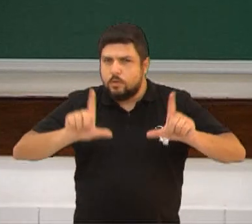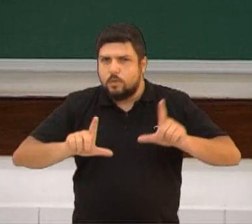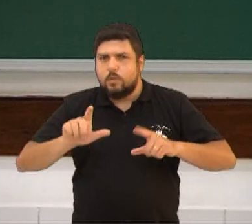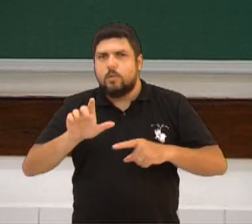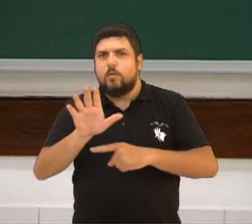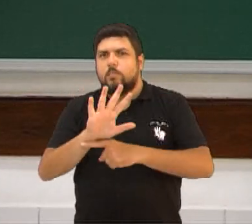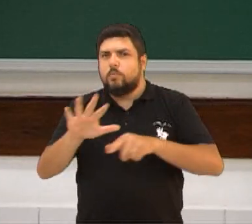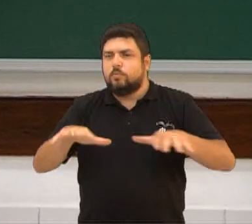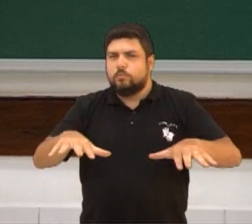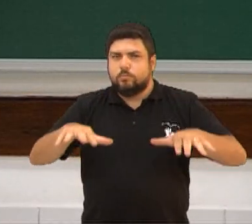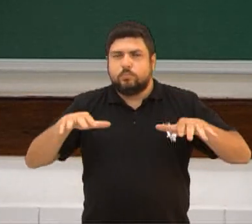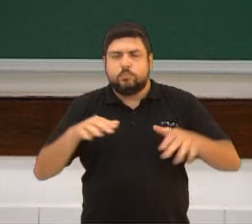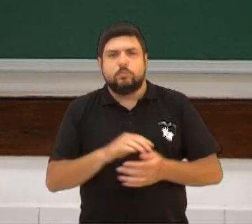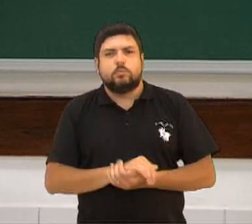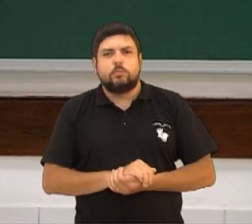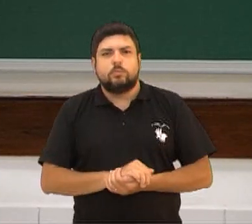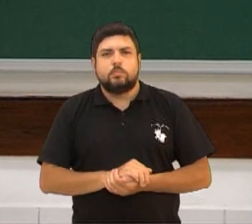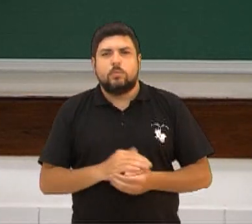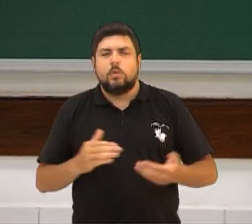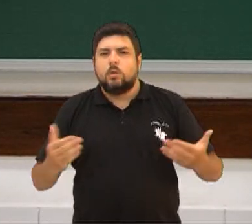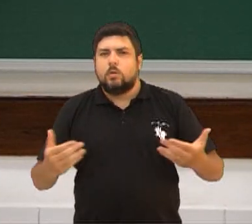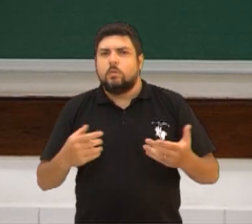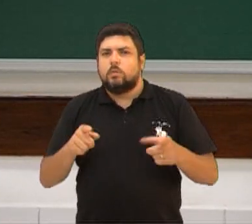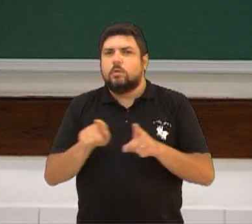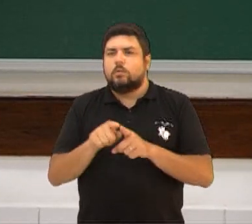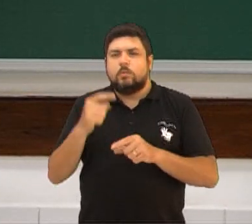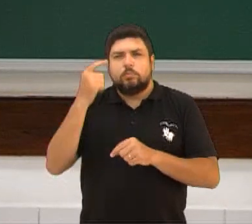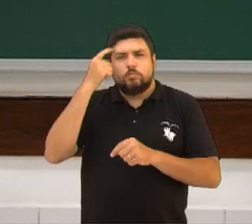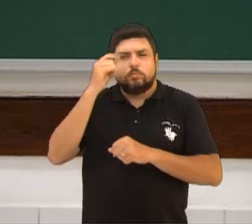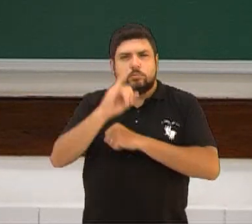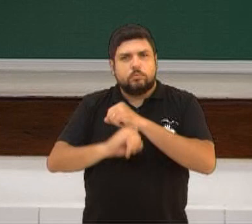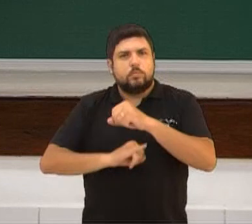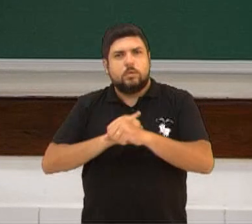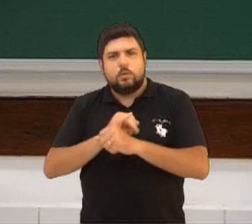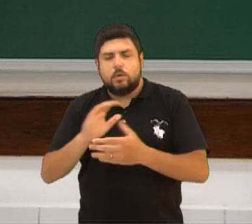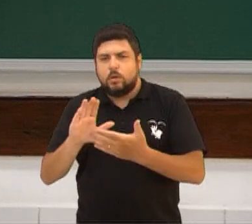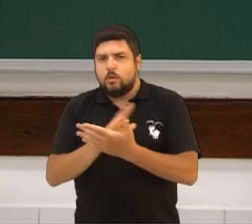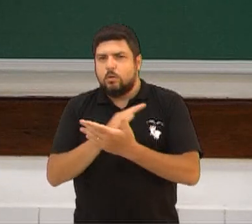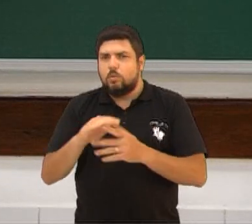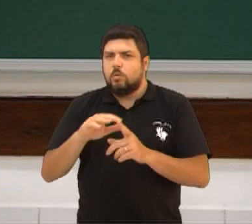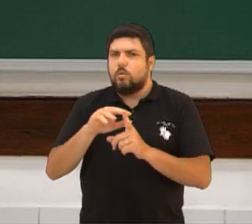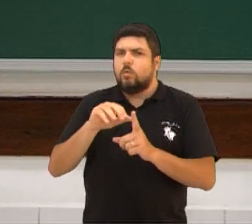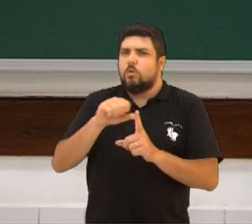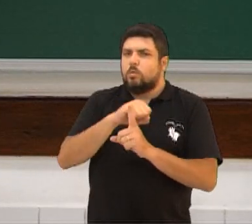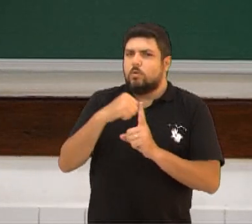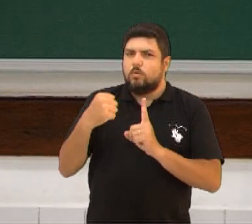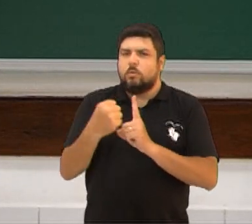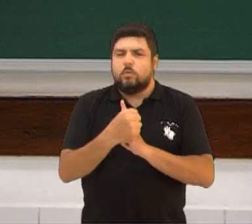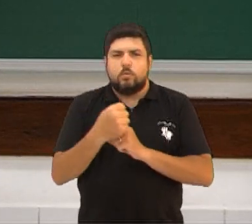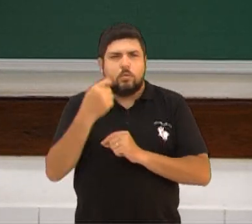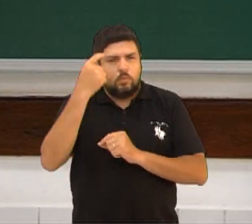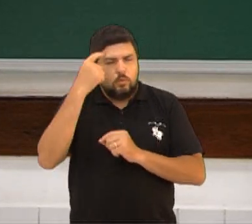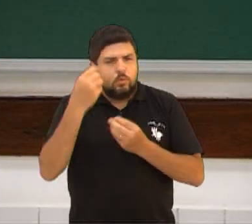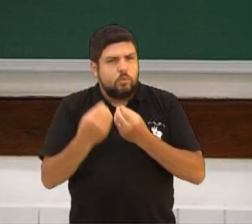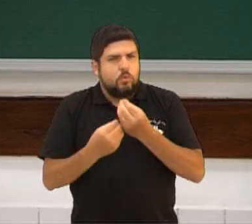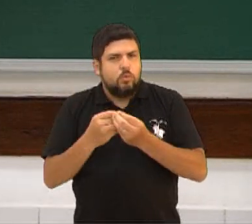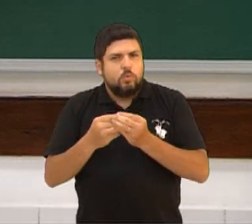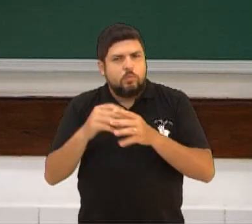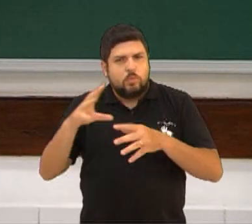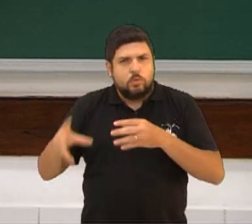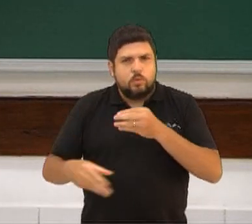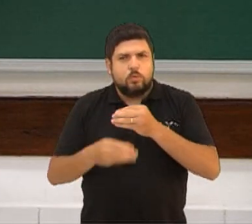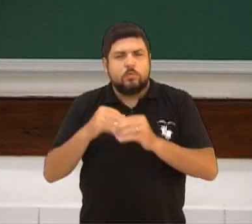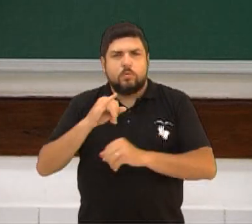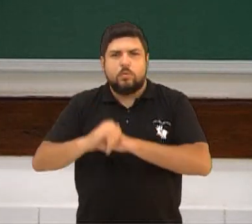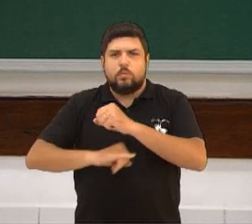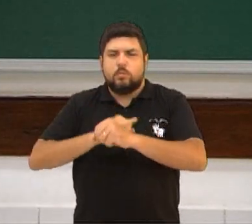cinema. Agora podemos pensar também em internet. Tem vários sociólogos e filósofos pensando no impacto estético da internet. Mas na época